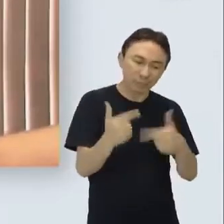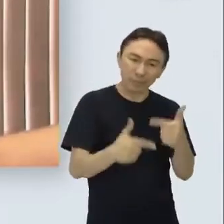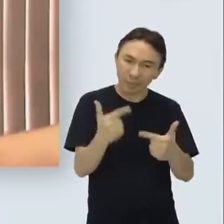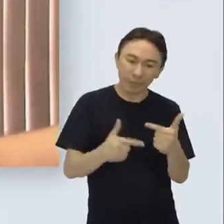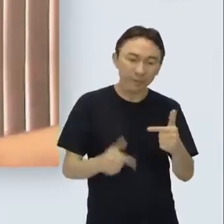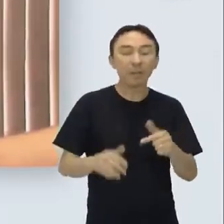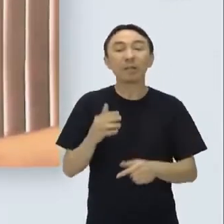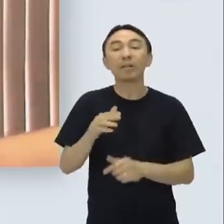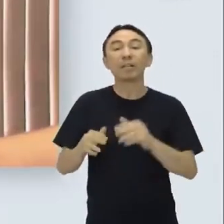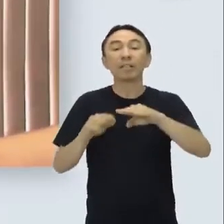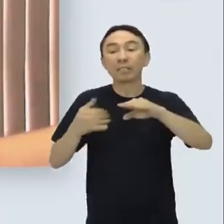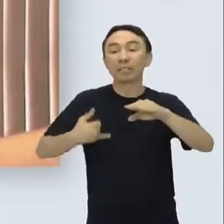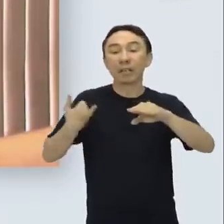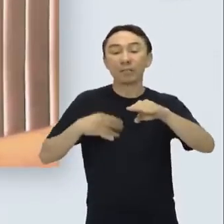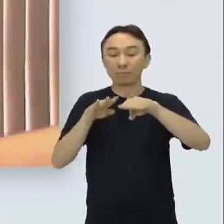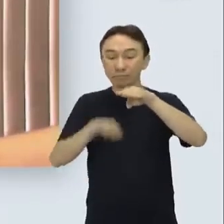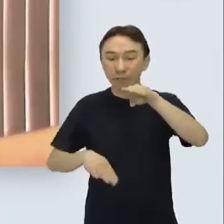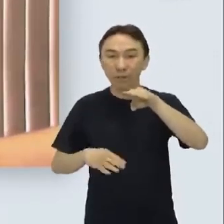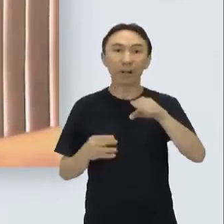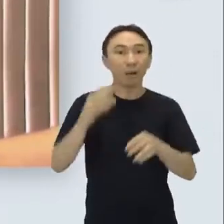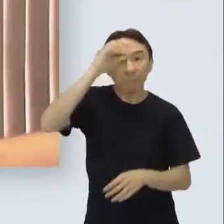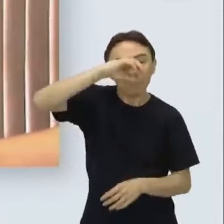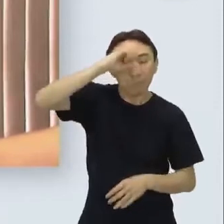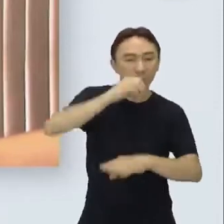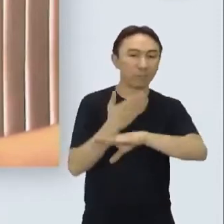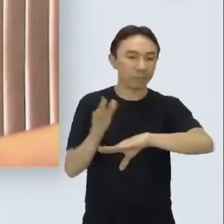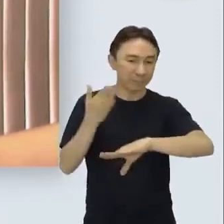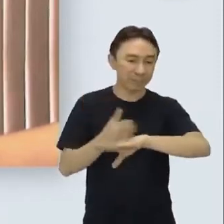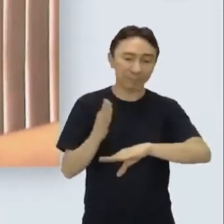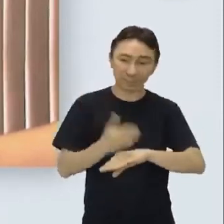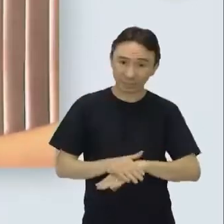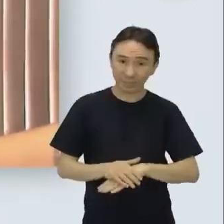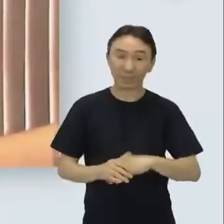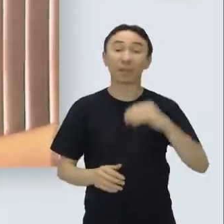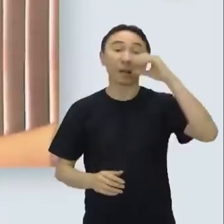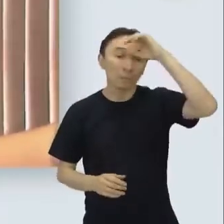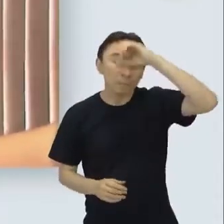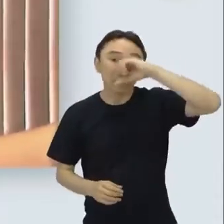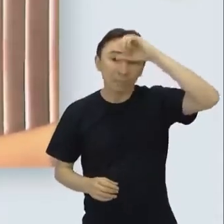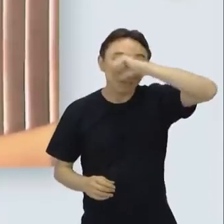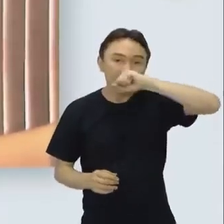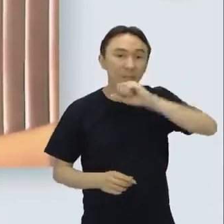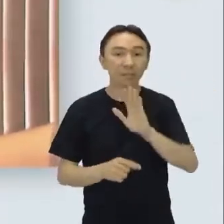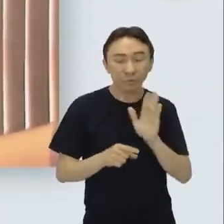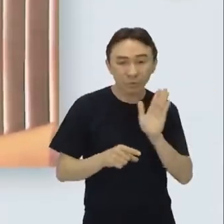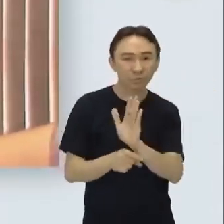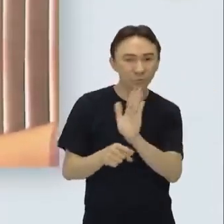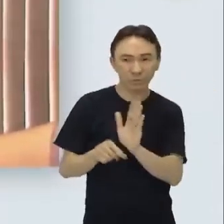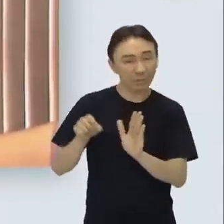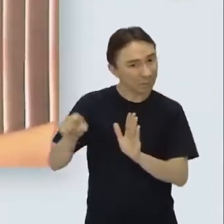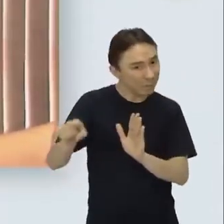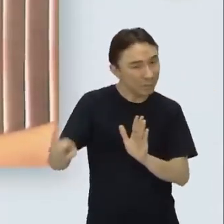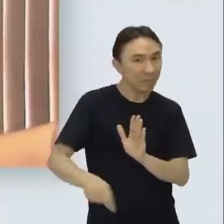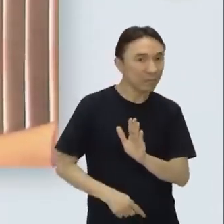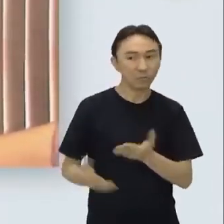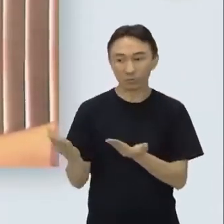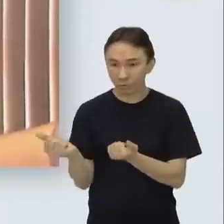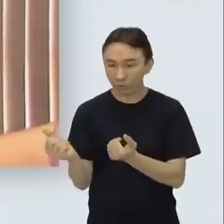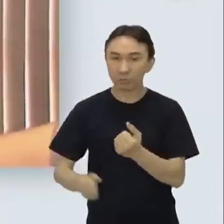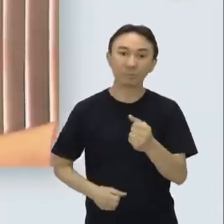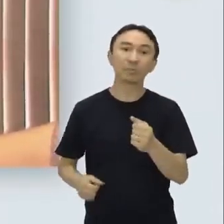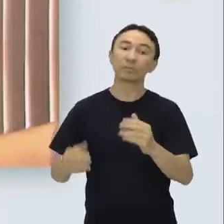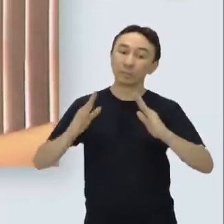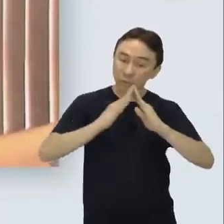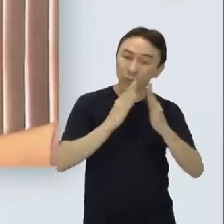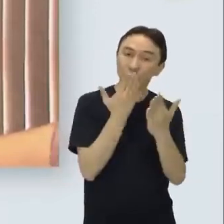da aprendizagem é que a aprendizagem conjuga a escolaridade, porque o jovem tem que estar matriculado na escola,